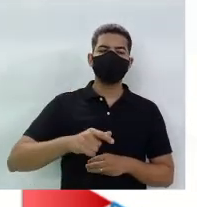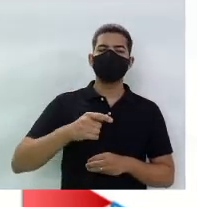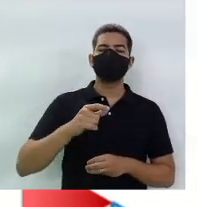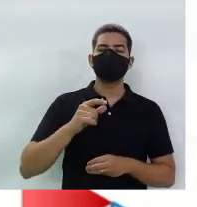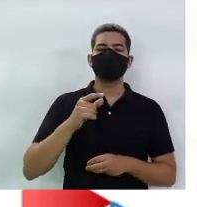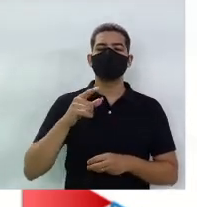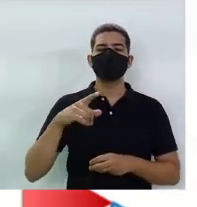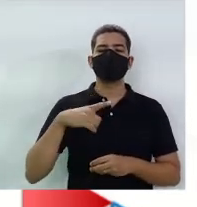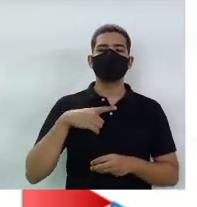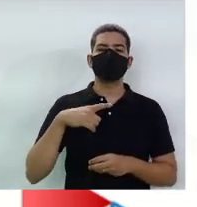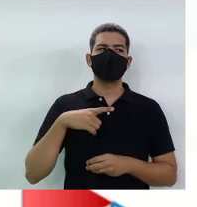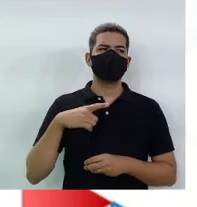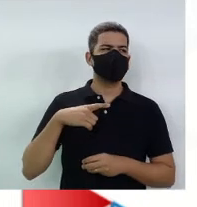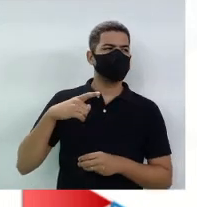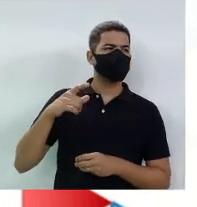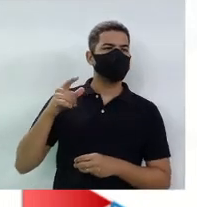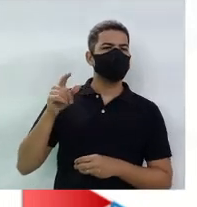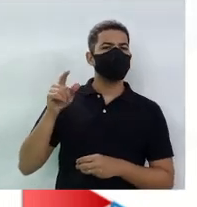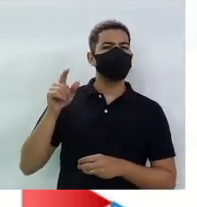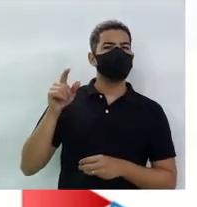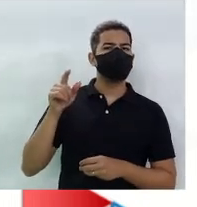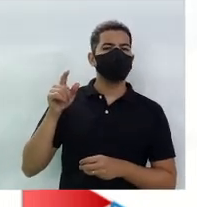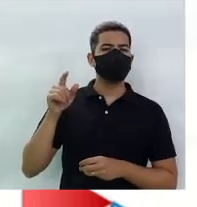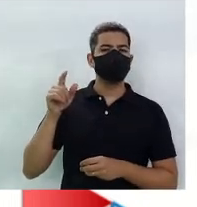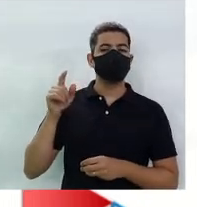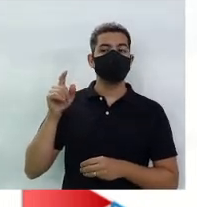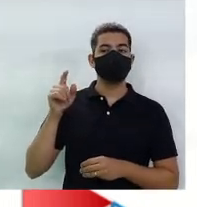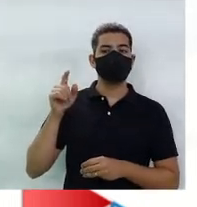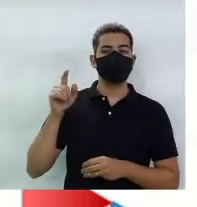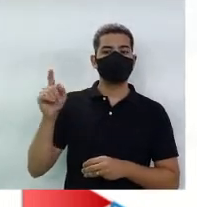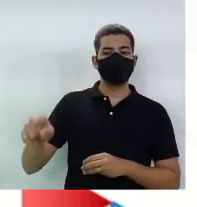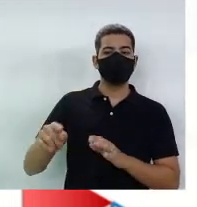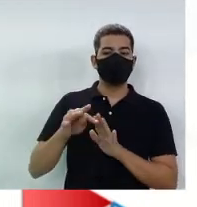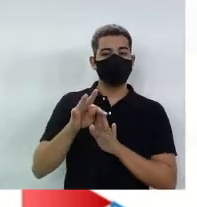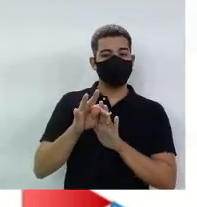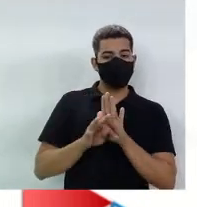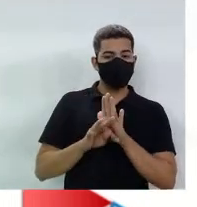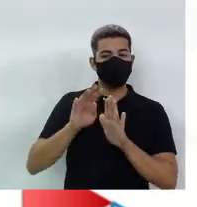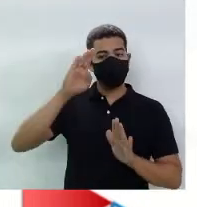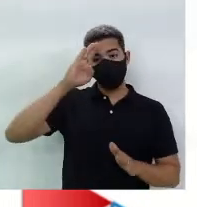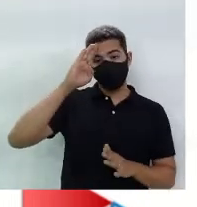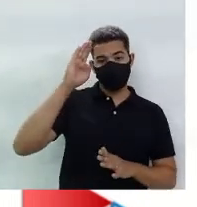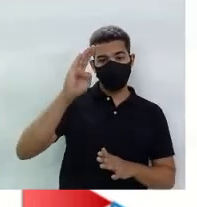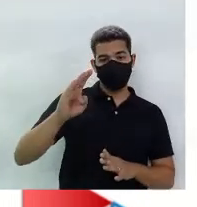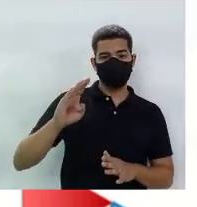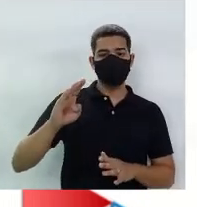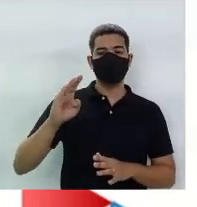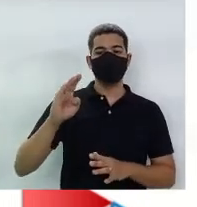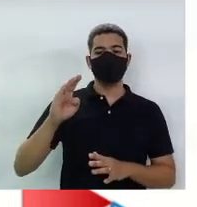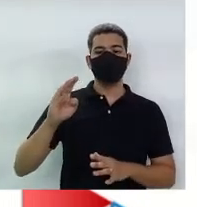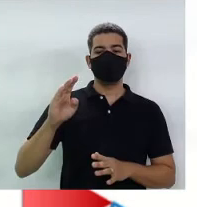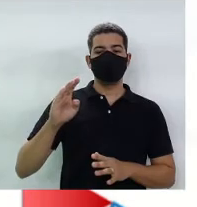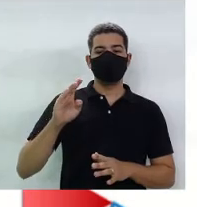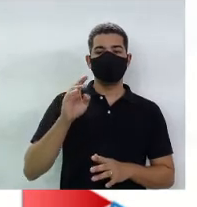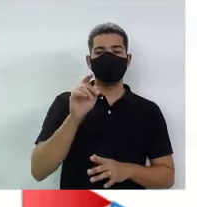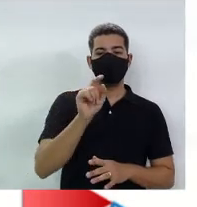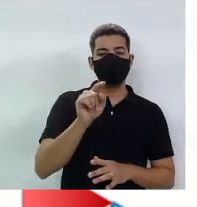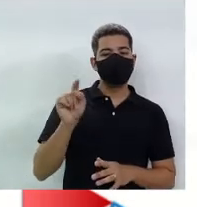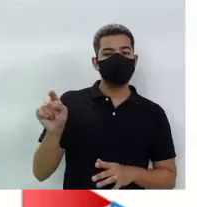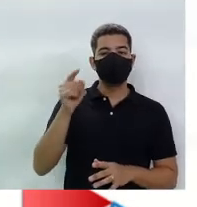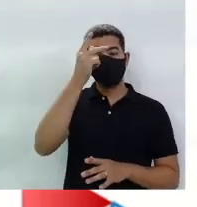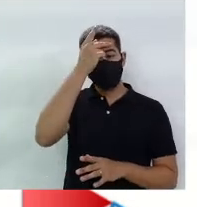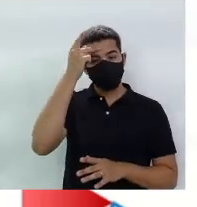do impresso, reservou-se a palavra texto, principalmente para referir aos textos